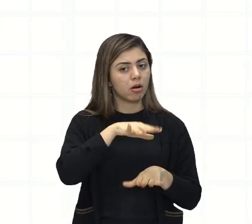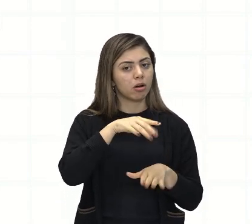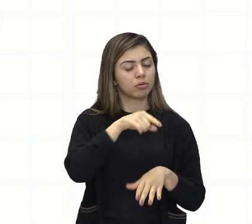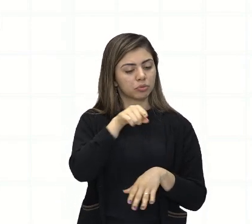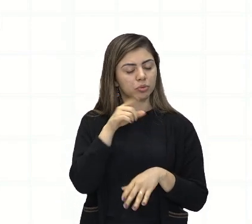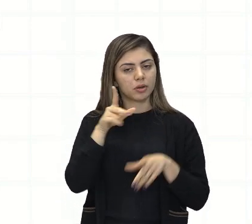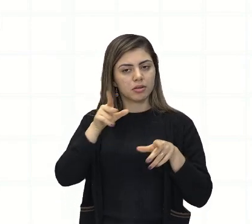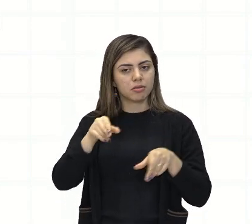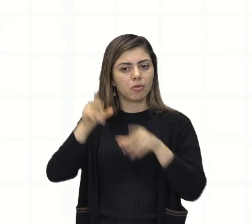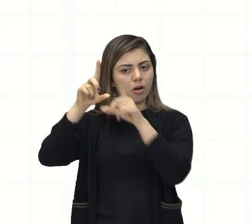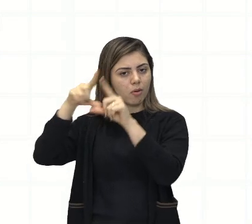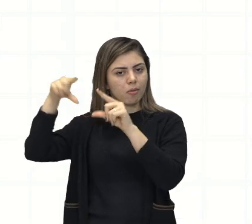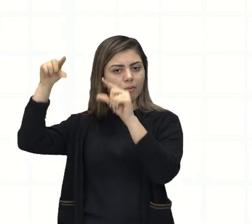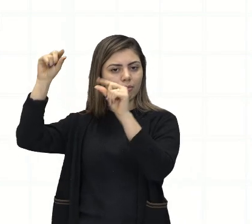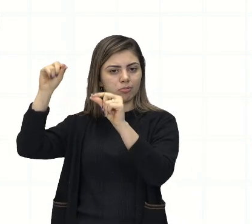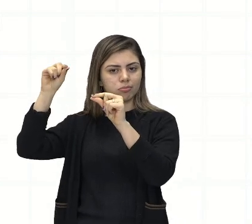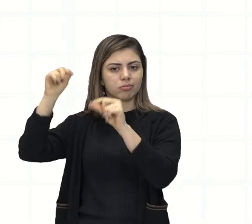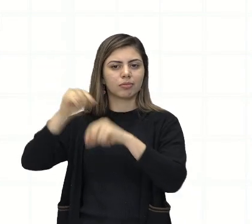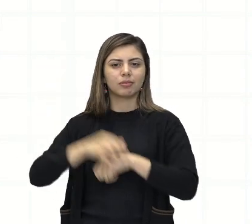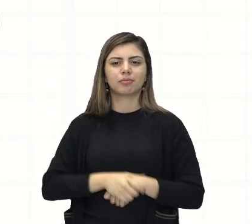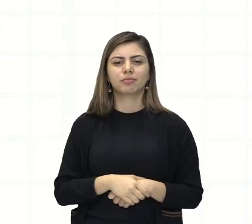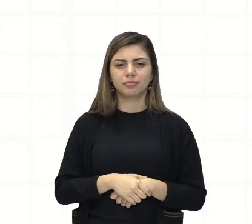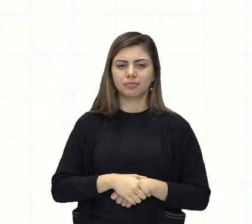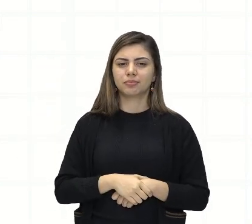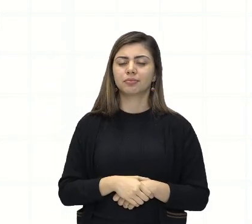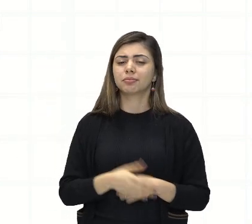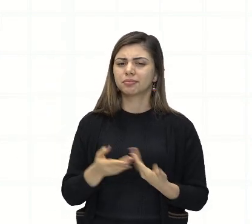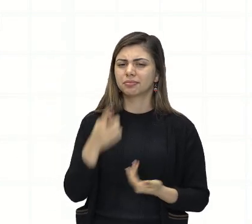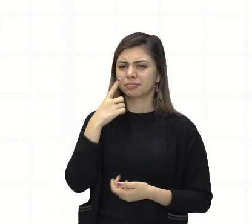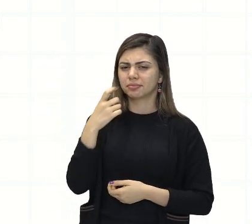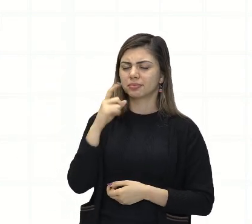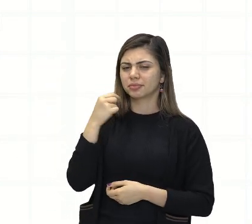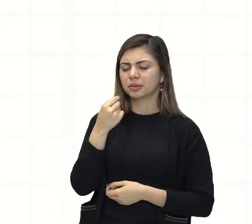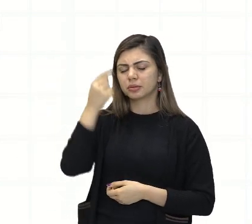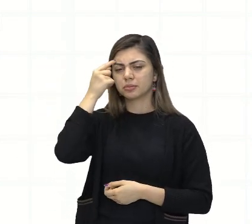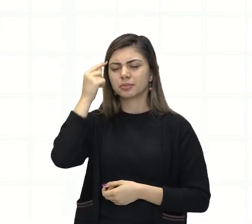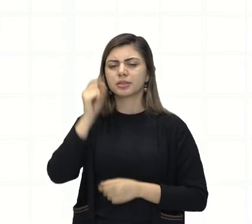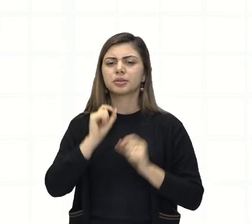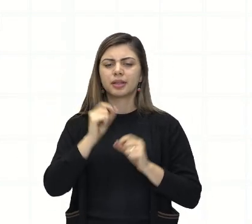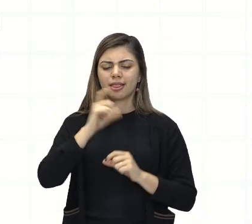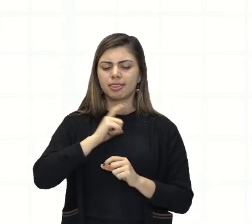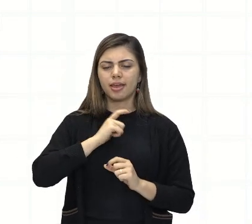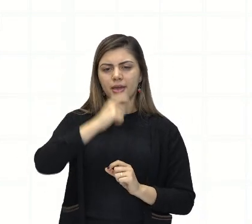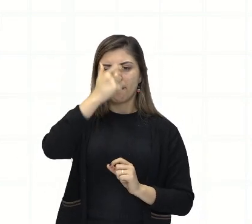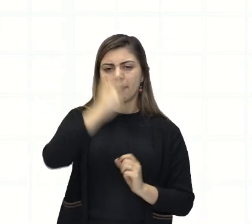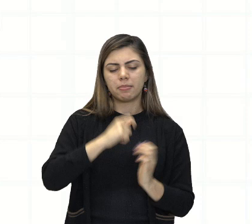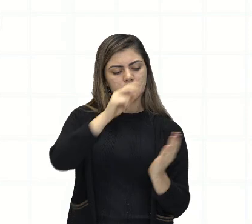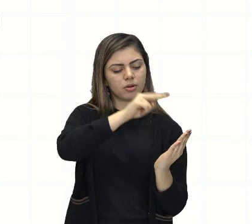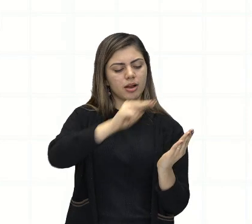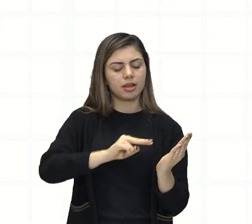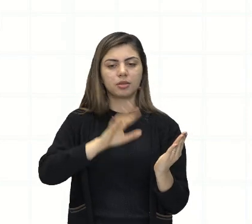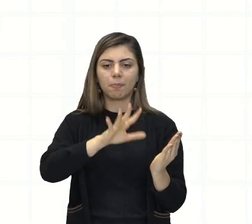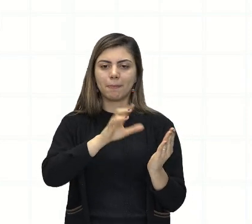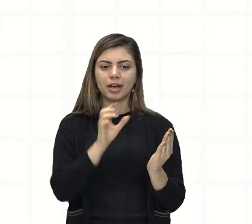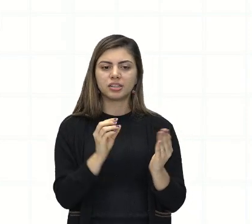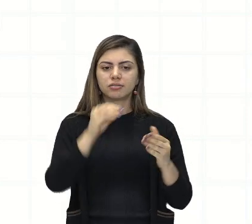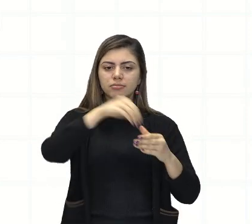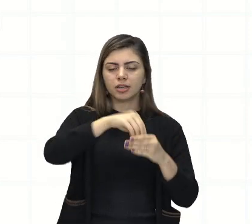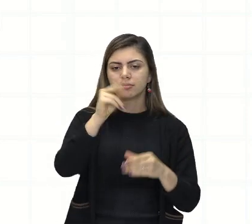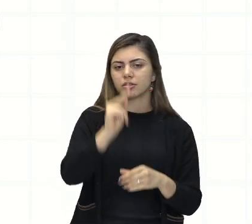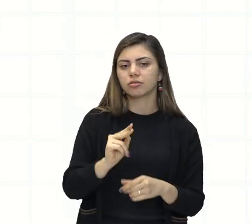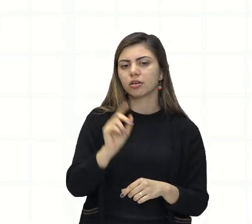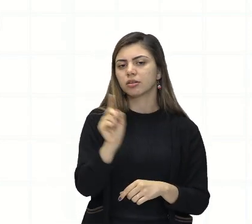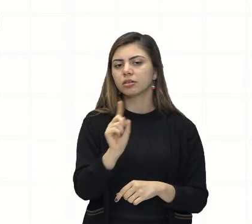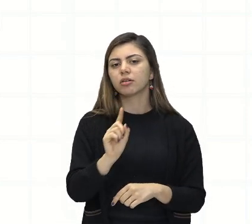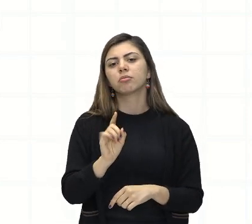lua. Isso aqui é bastante interessante porque até então a gente pensa que a gente tem um narrador que ele não participa dessa história, que ele conhece como se